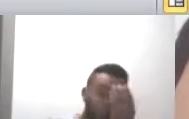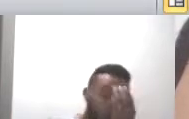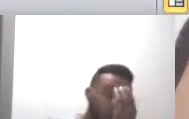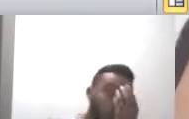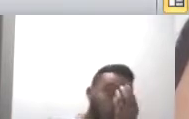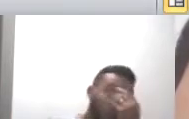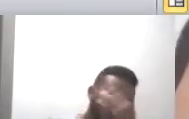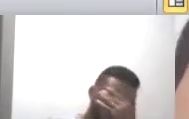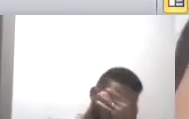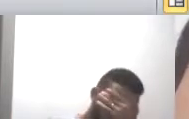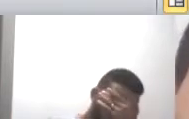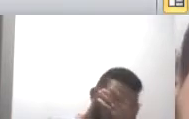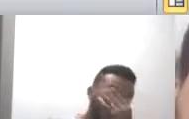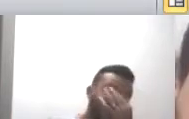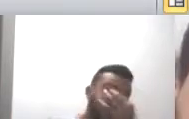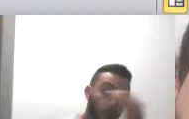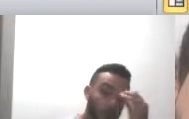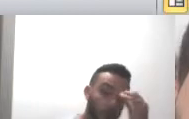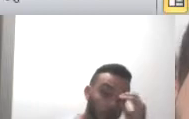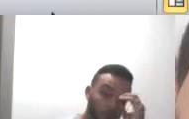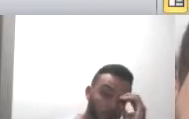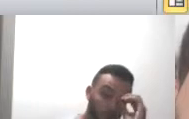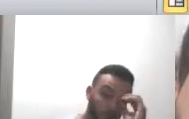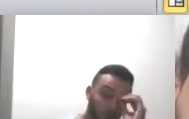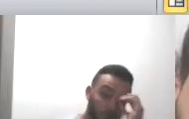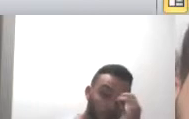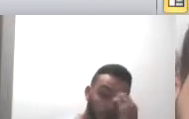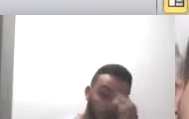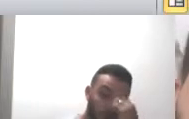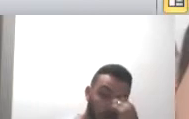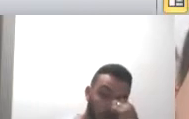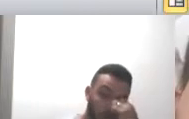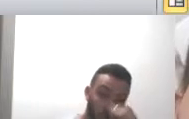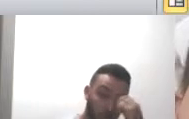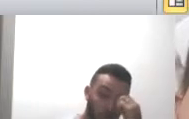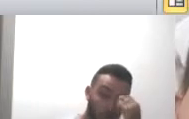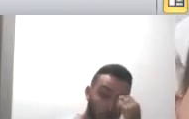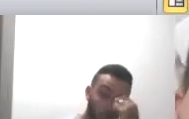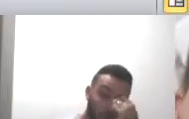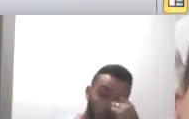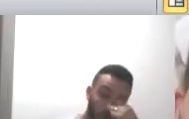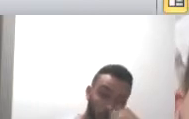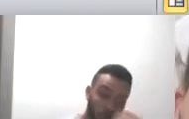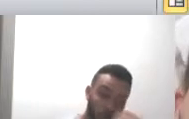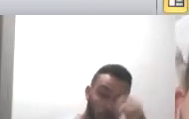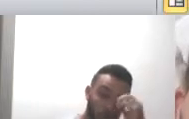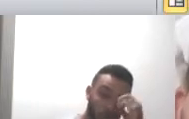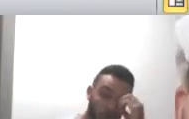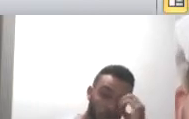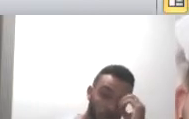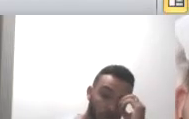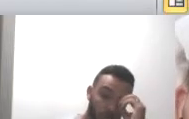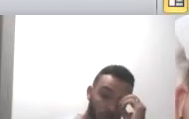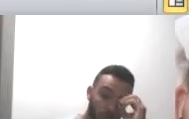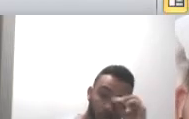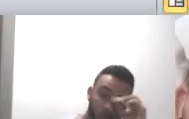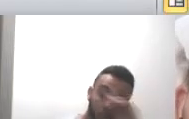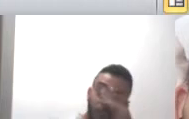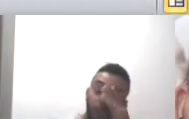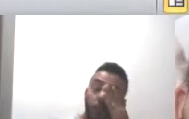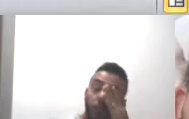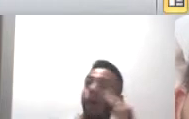50 ml dessa solução à base de potássio. E na minha segunda solução,